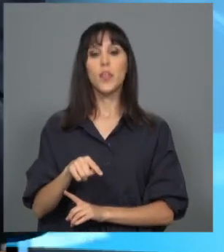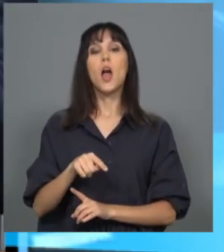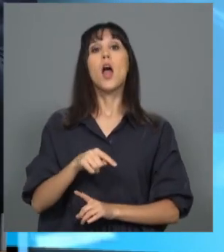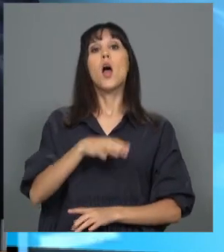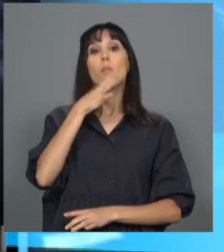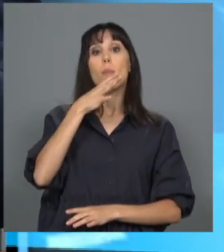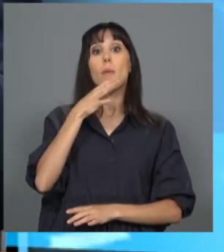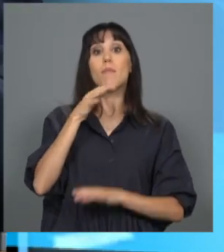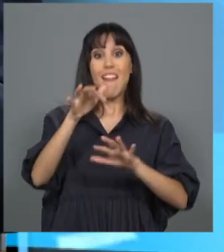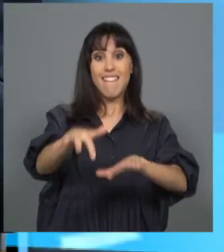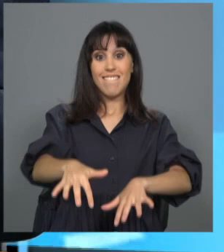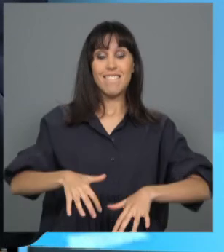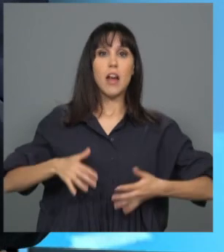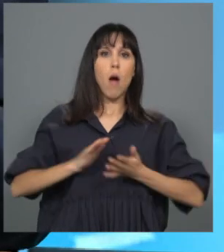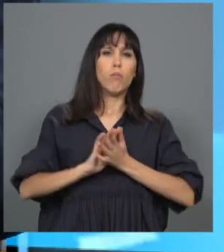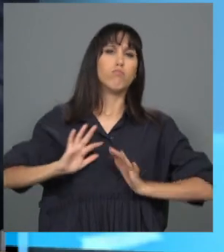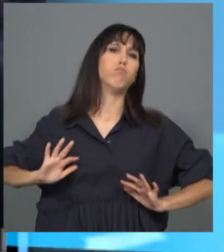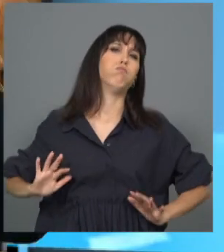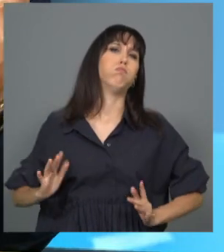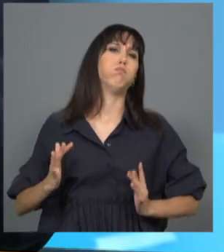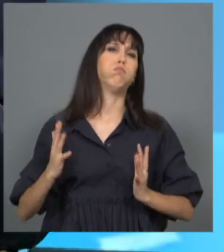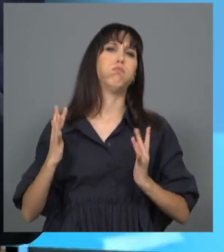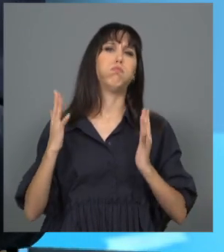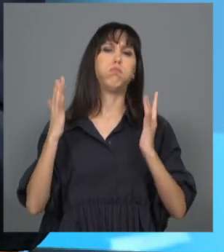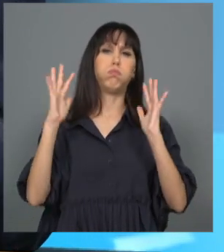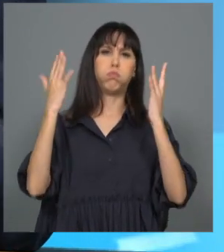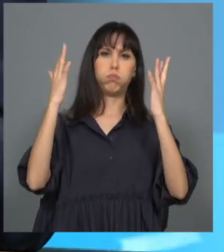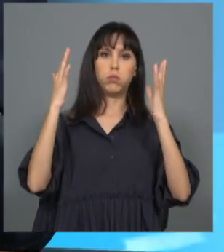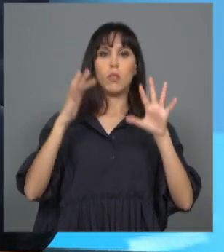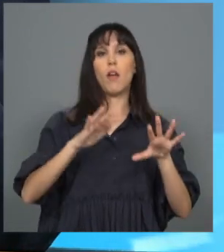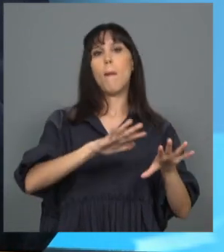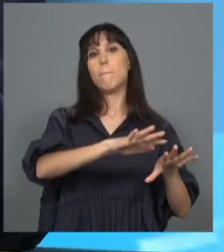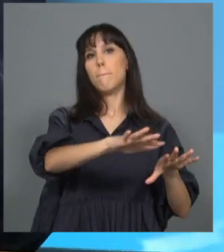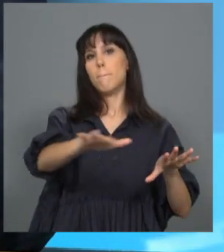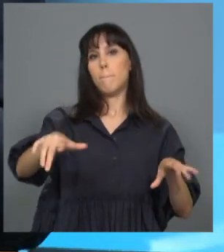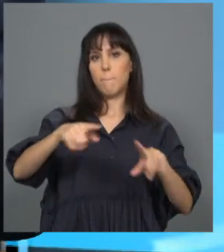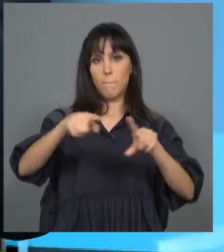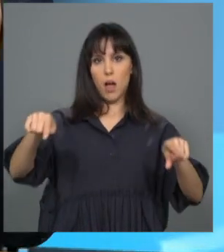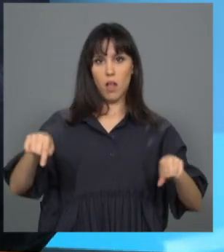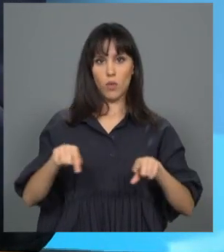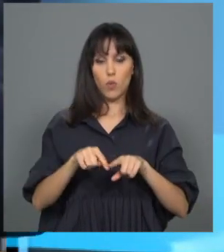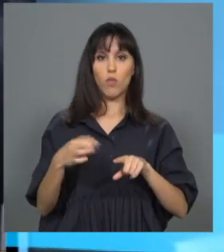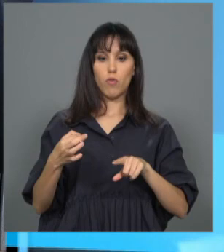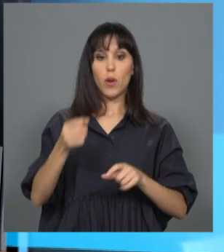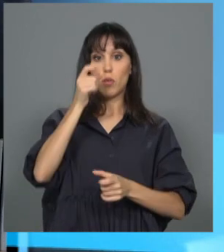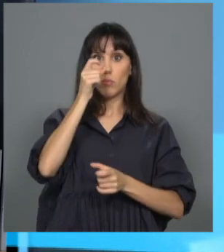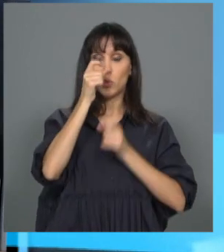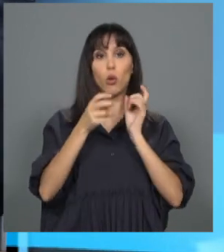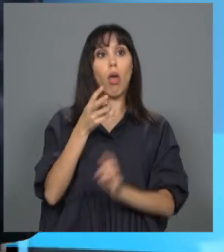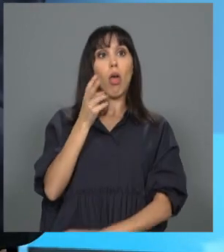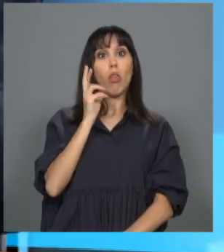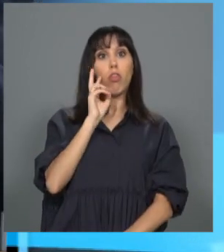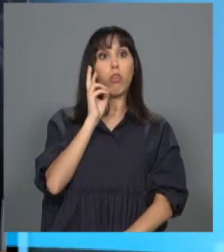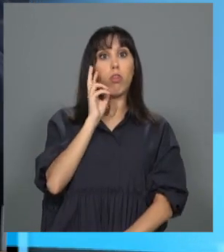os aplausos retumbam por todo o palco. E os espectadores esperando que